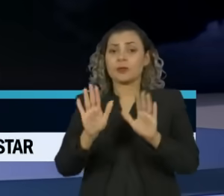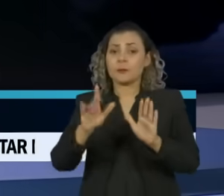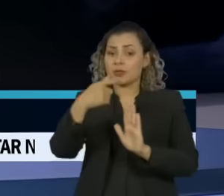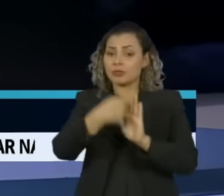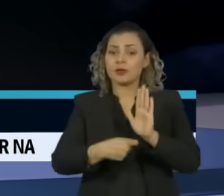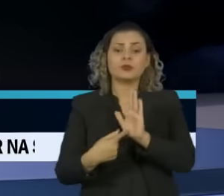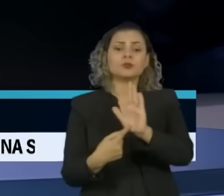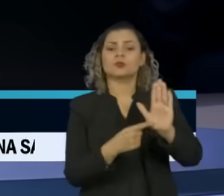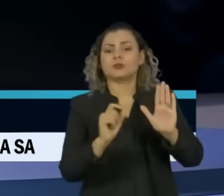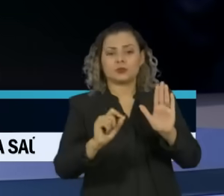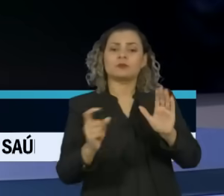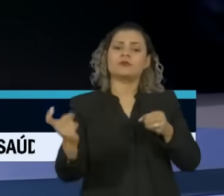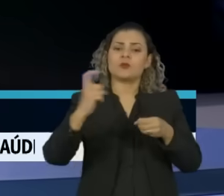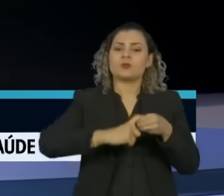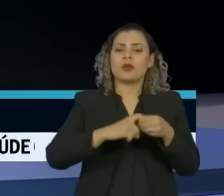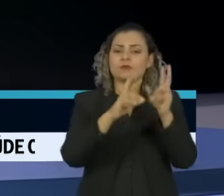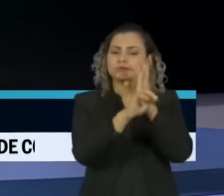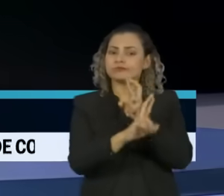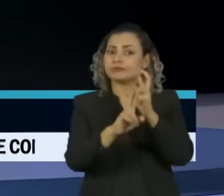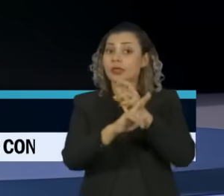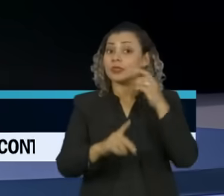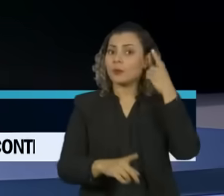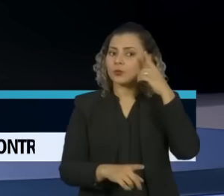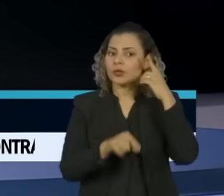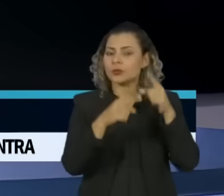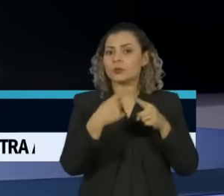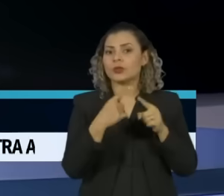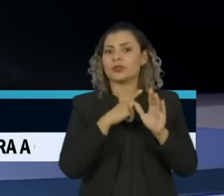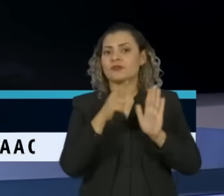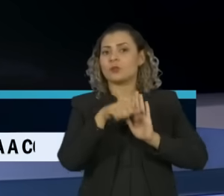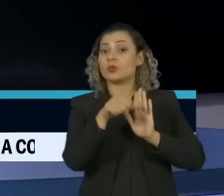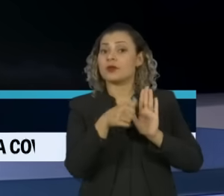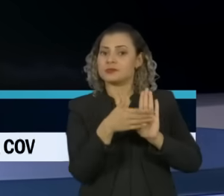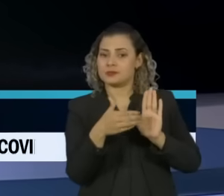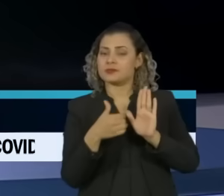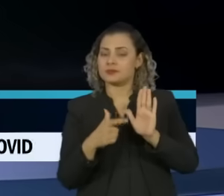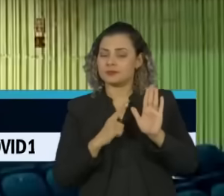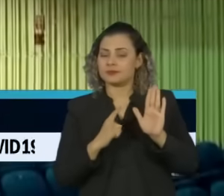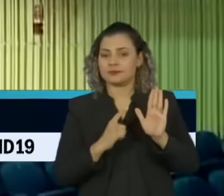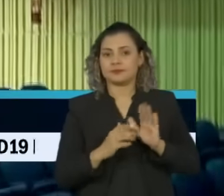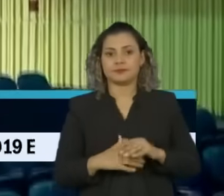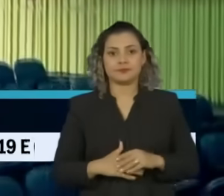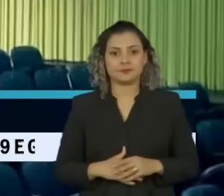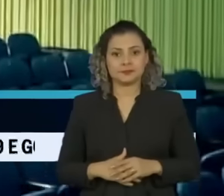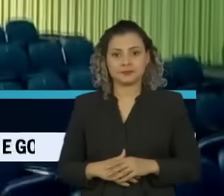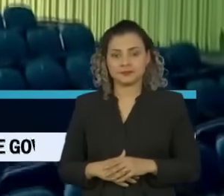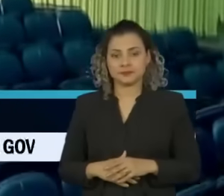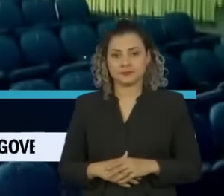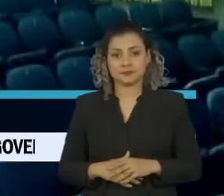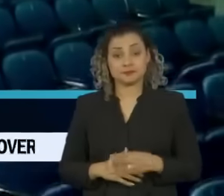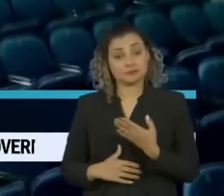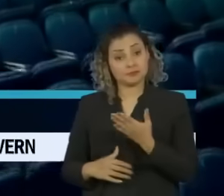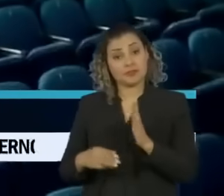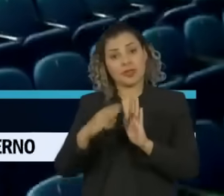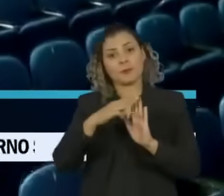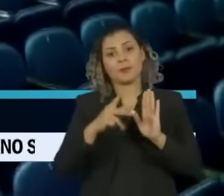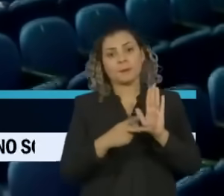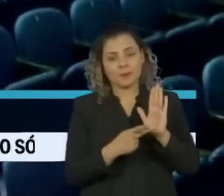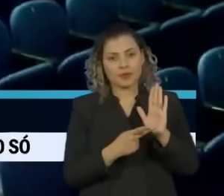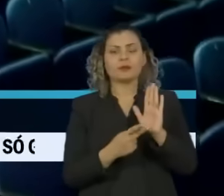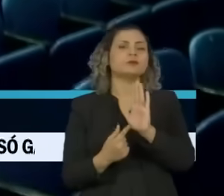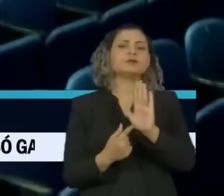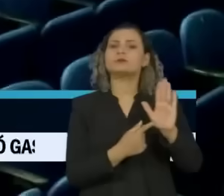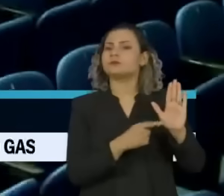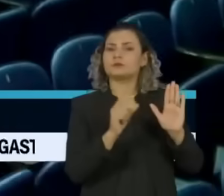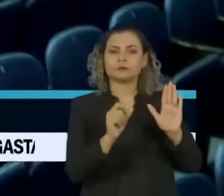vai ter que voltar para apreciação dos deputados, porque foram feitas alterações na medida. A medida provisória define